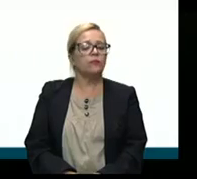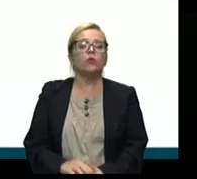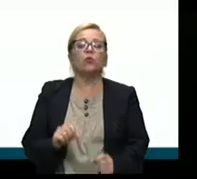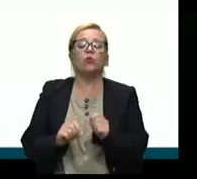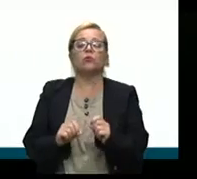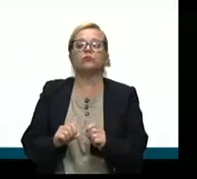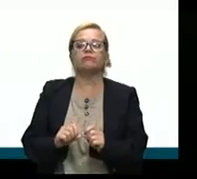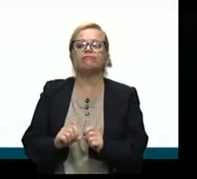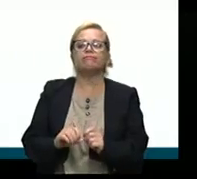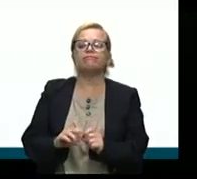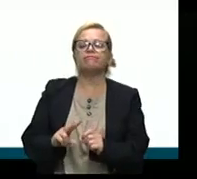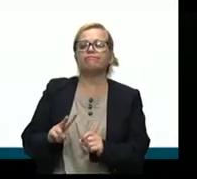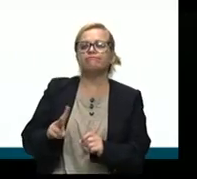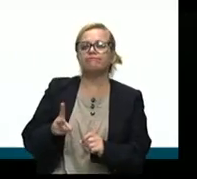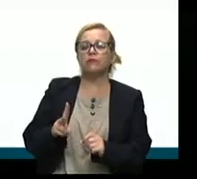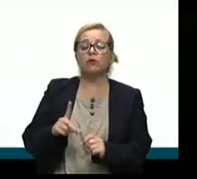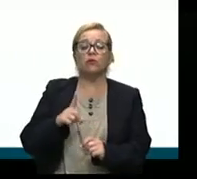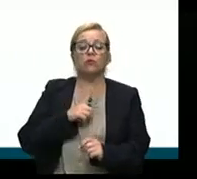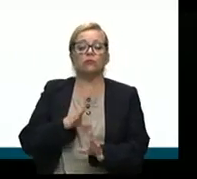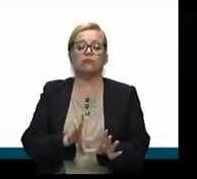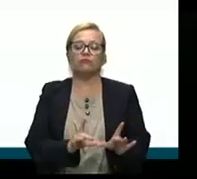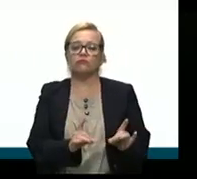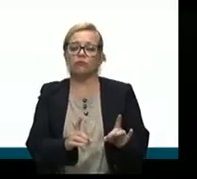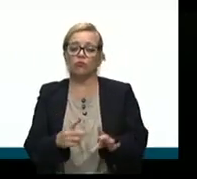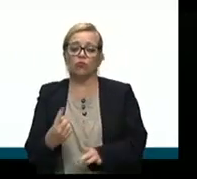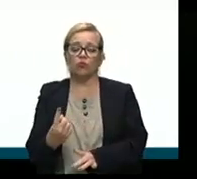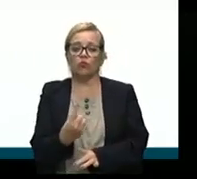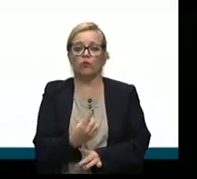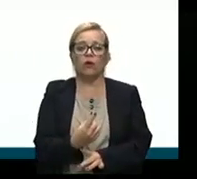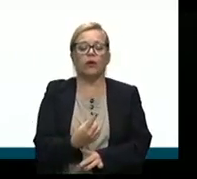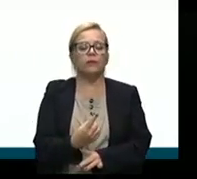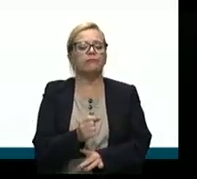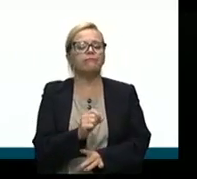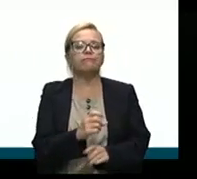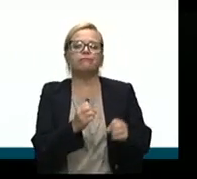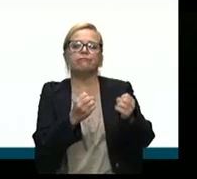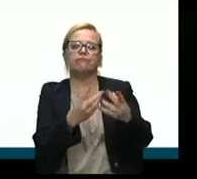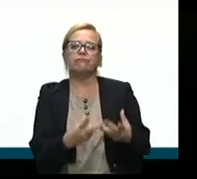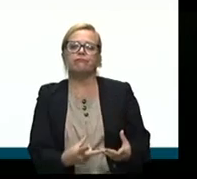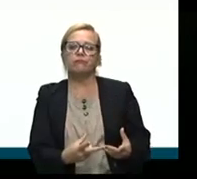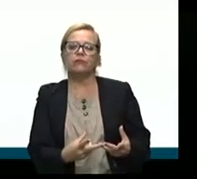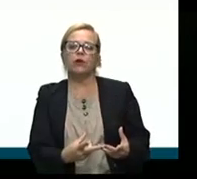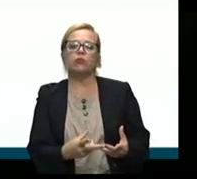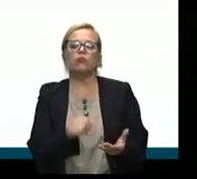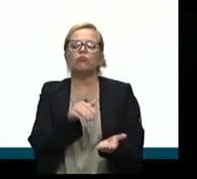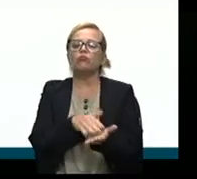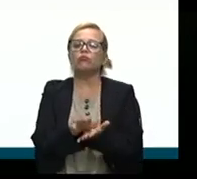Quanto da variação da quantidade de unidades vendidas é explicado pela variação do